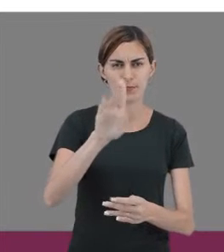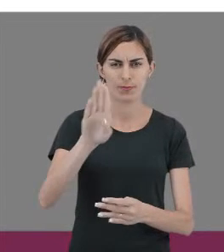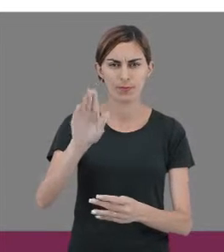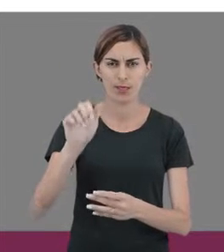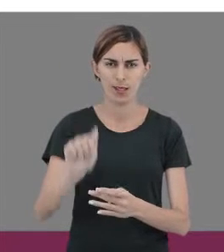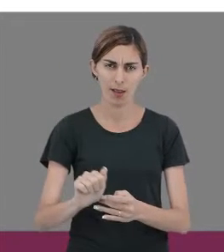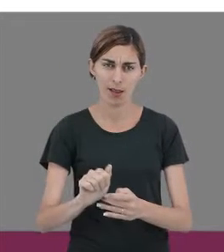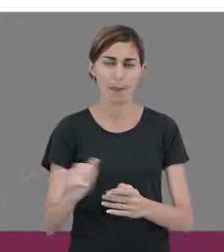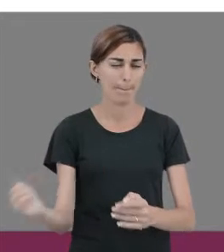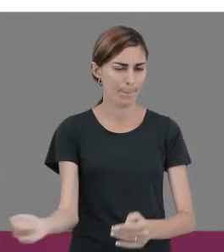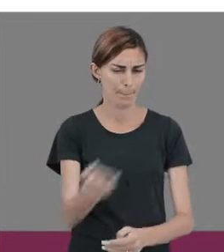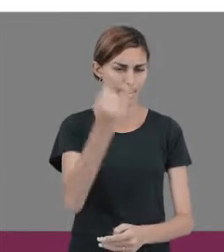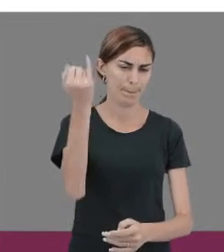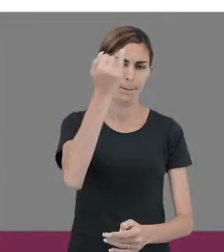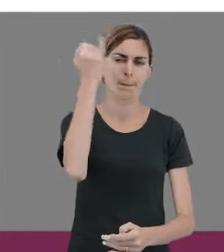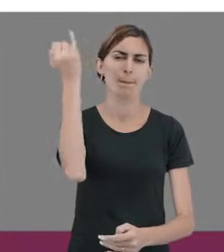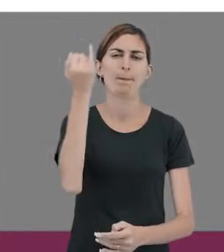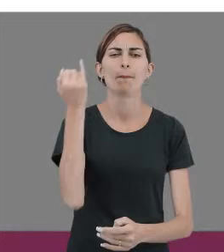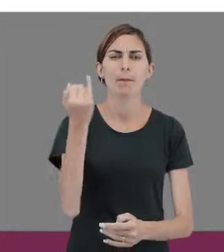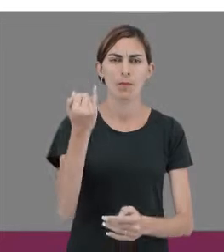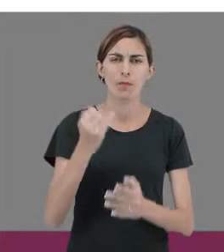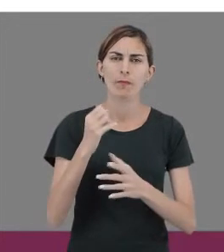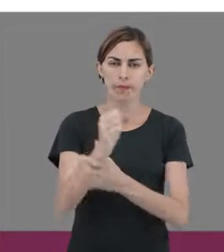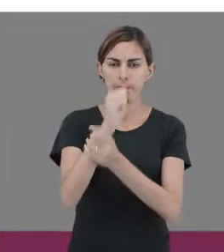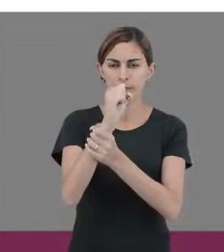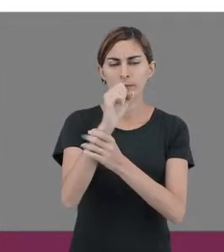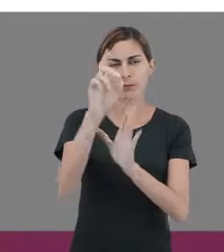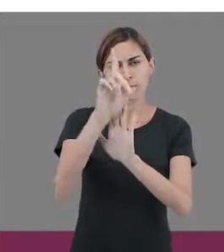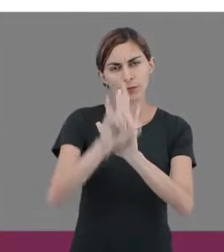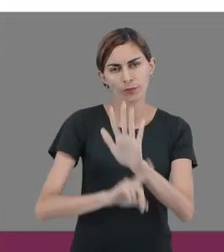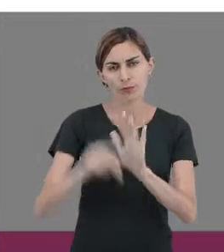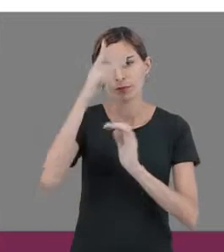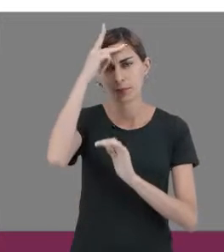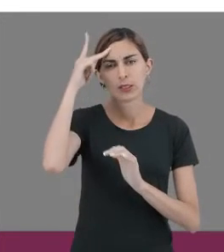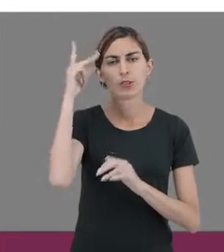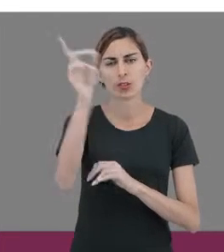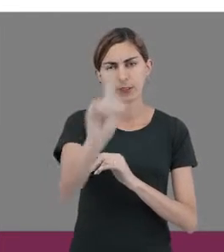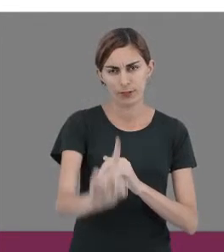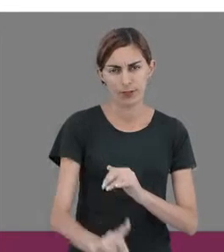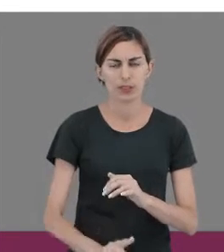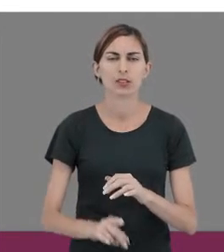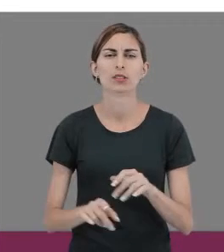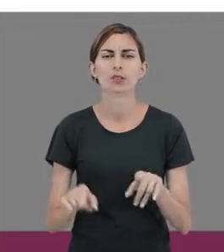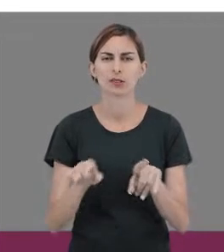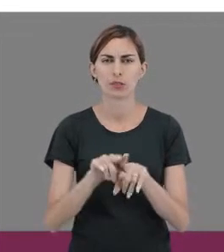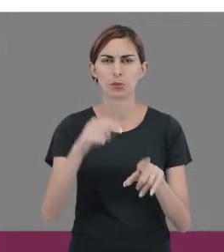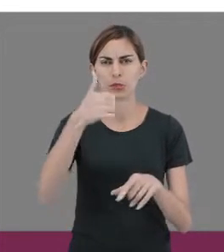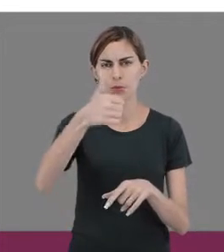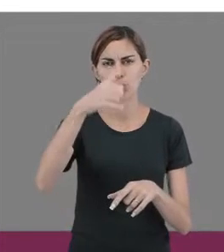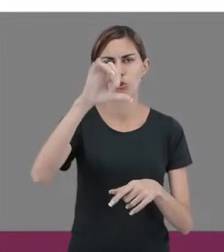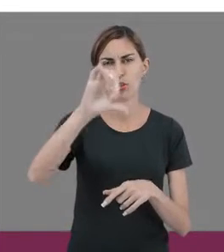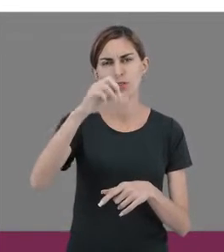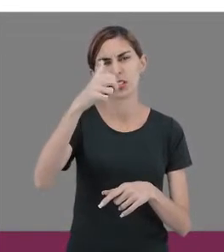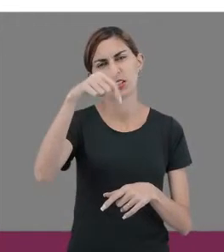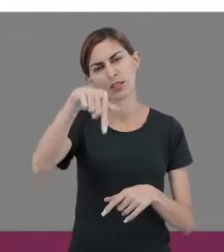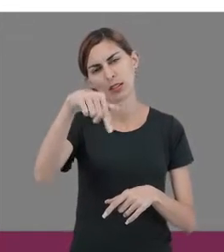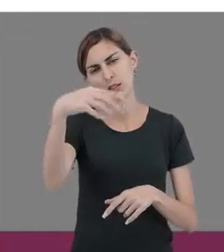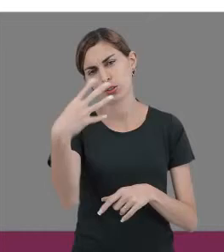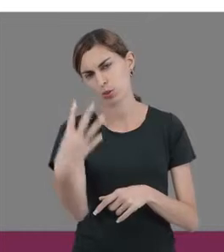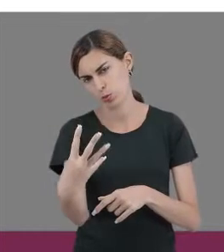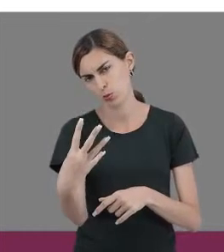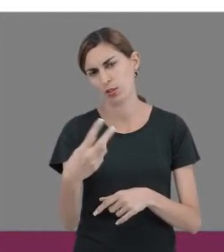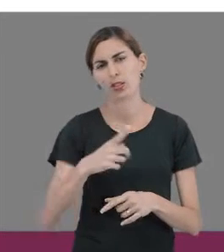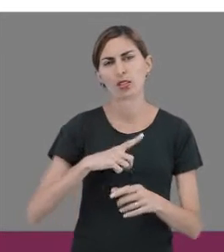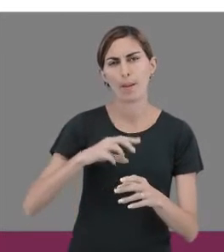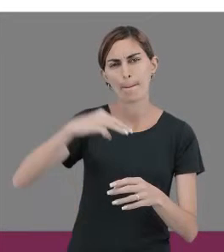ser um instrumento importantíssimo na garantia de direitos da pessoa com deficiência. Em 1974,